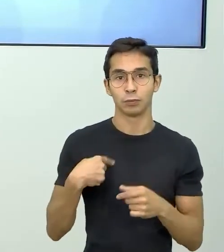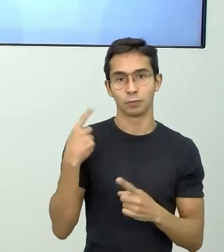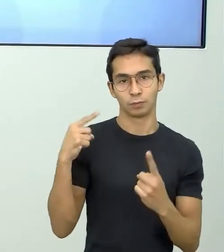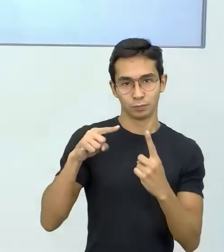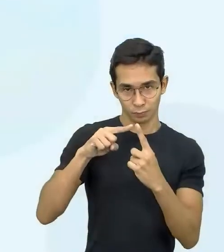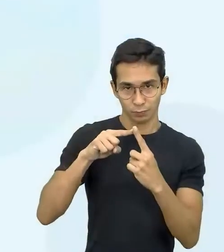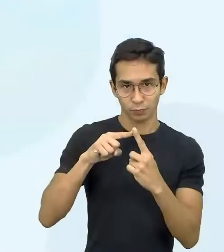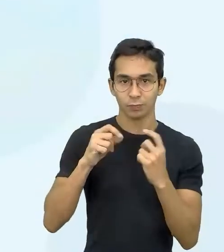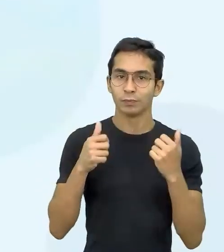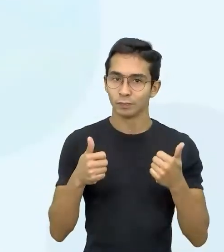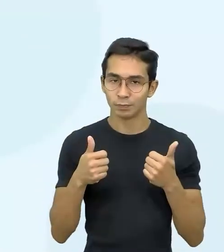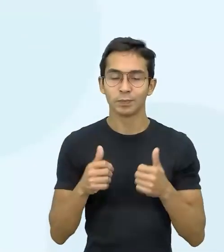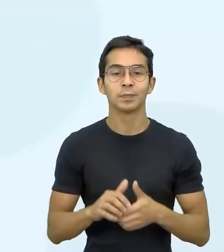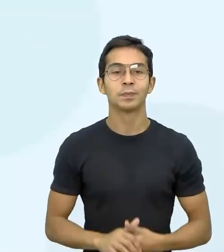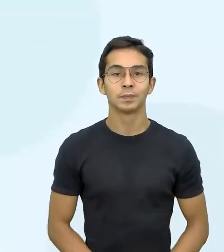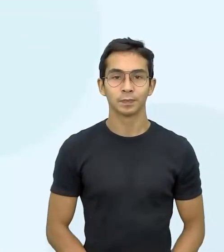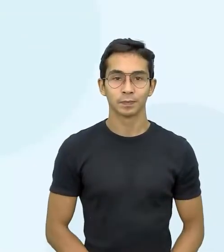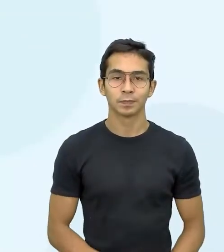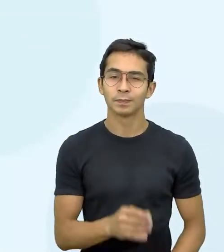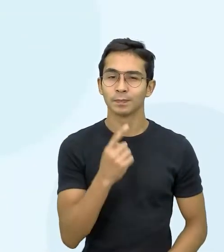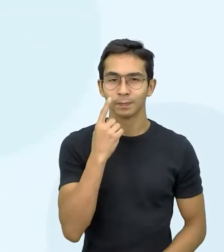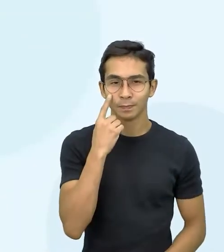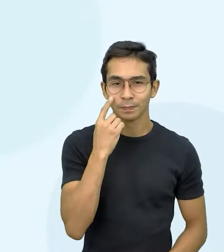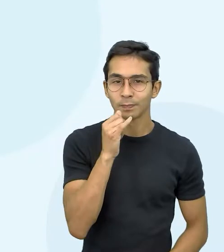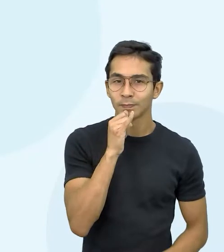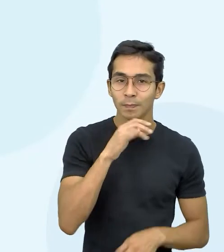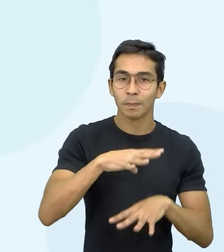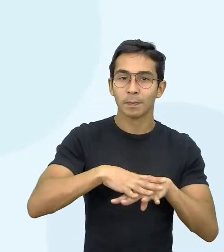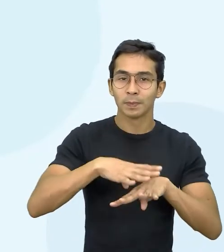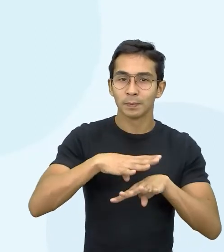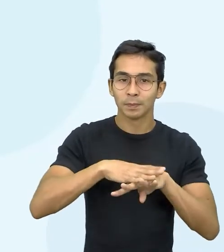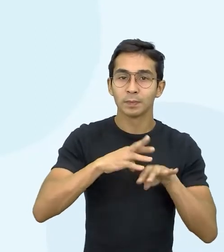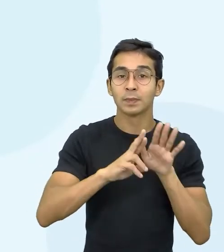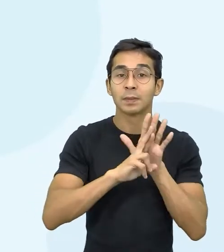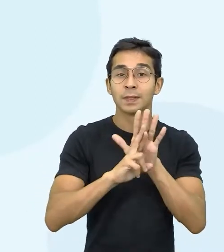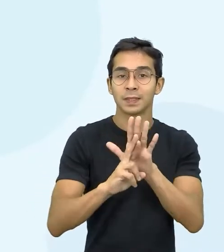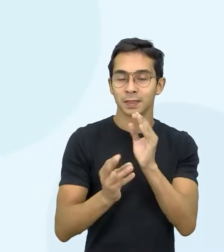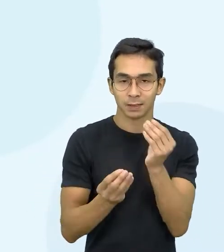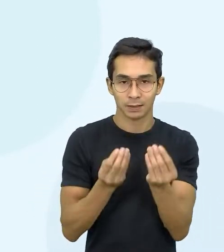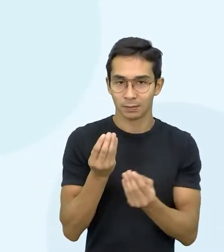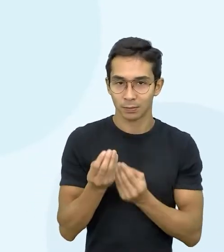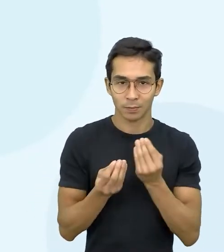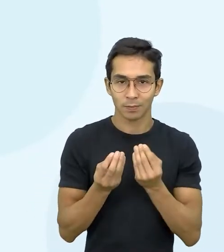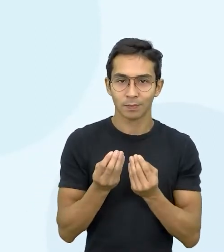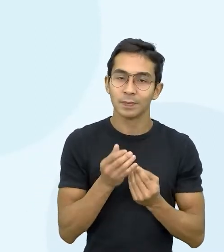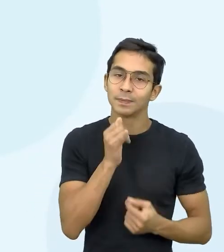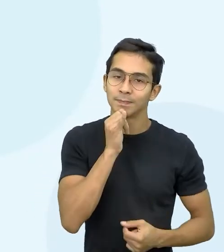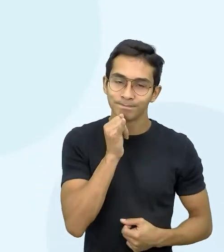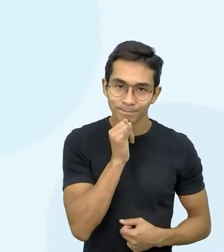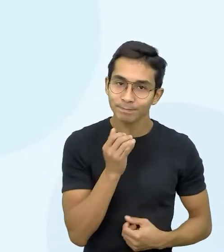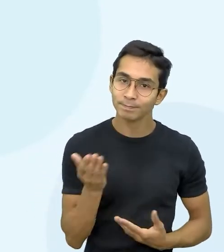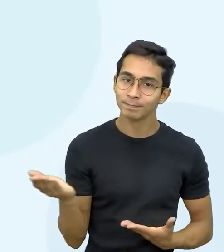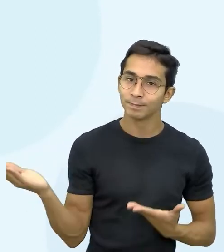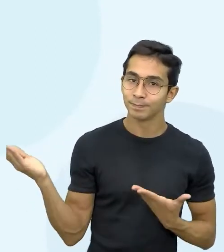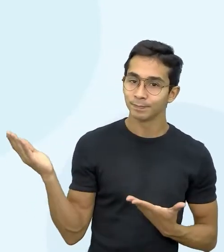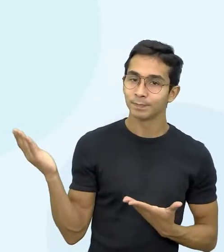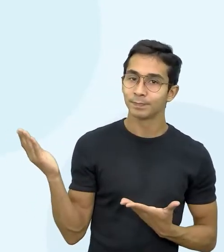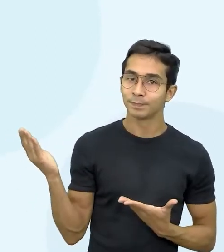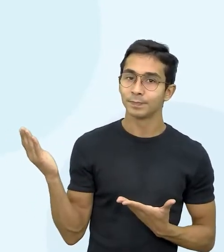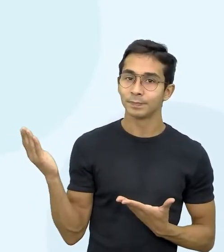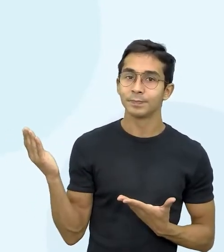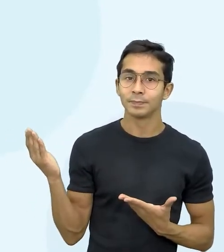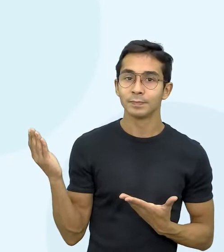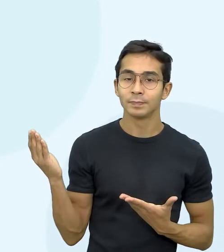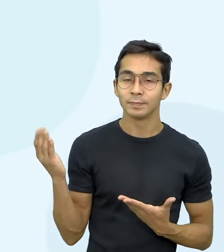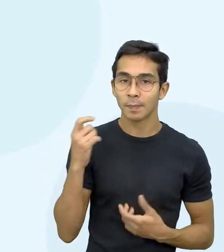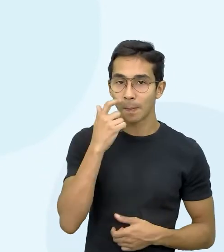Aqui nós temos, então, a representação matemática, né, da nossa constante de equilíbrio. Como que nós vamos fazer isso